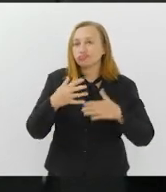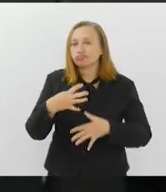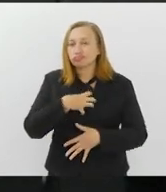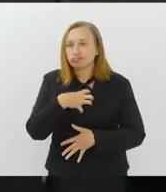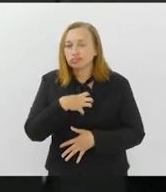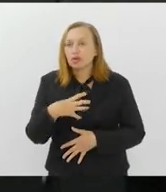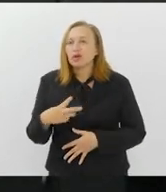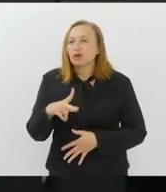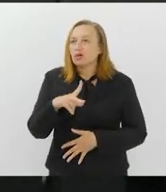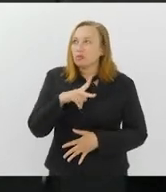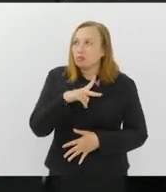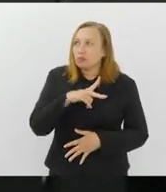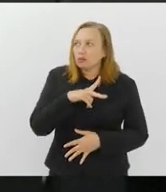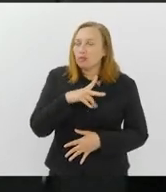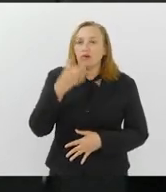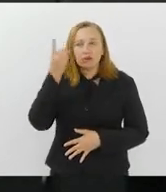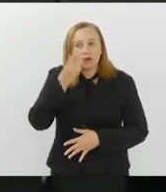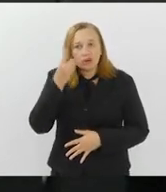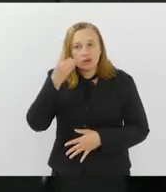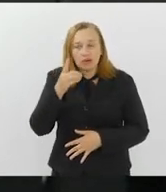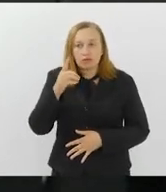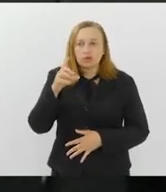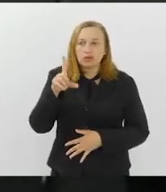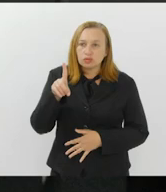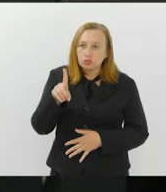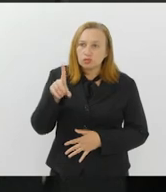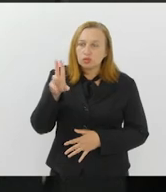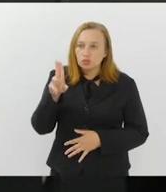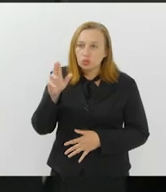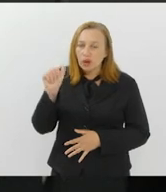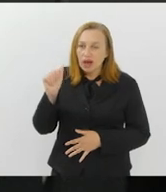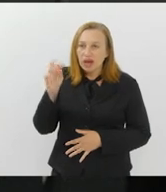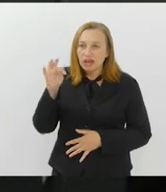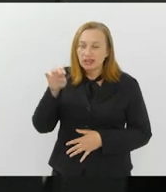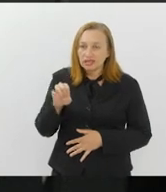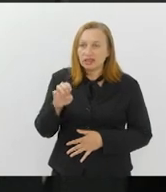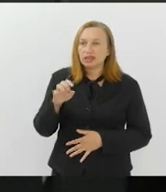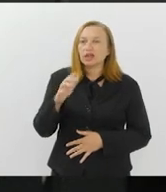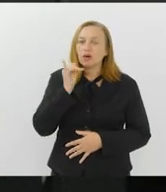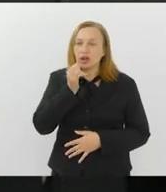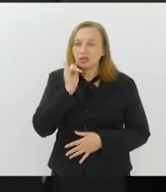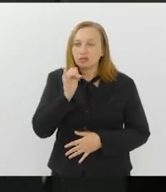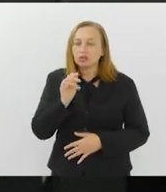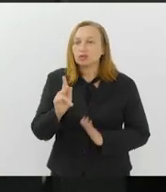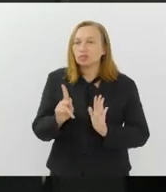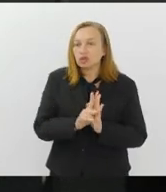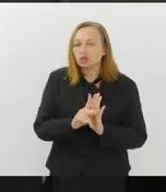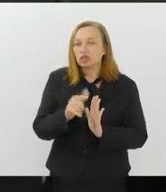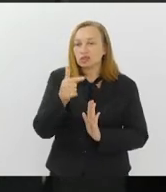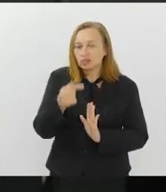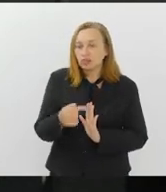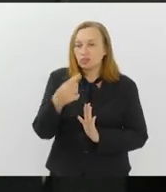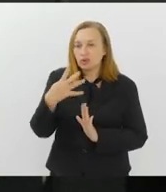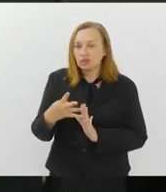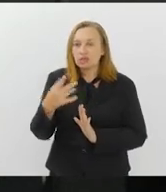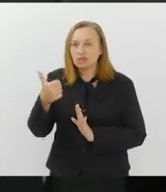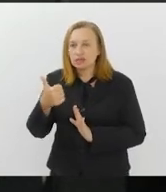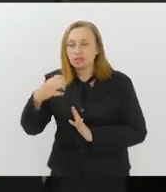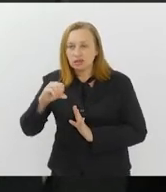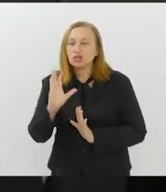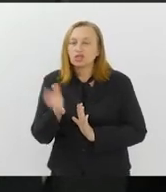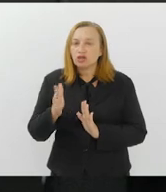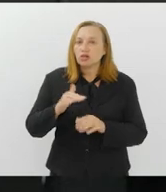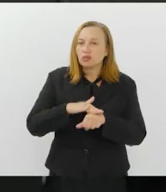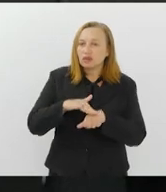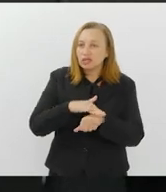com o próprio o deputado Duarte Júnior, que é o relator lá do projeto 7.419, nós havíamos conversado